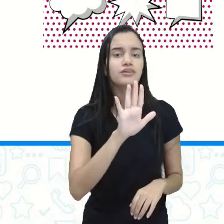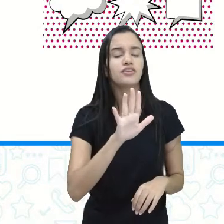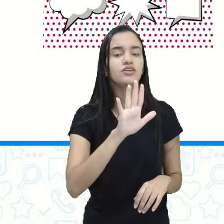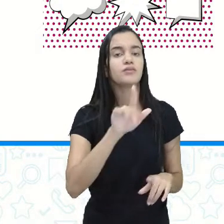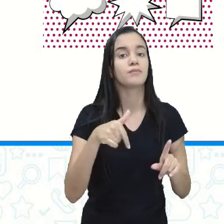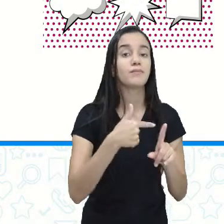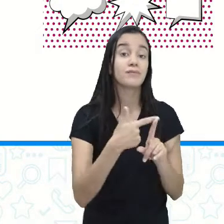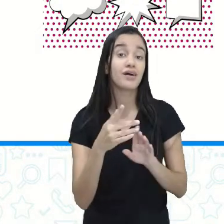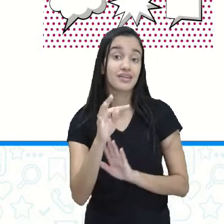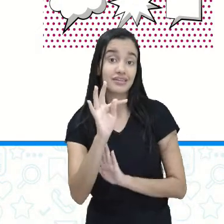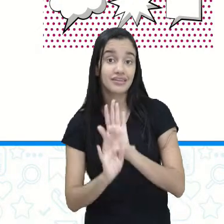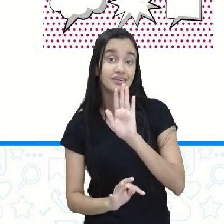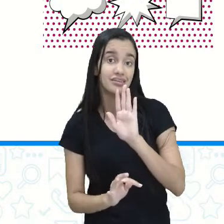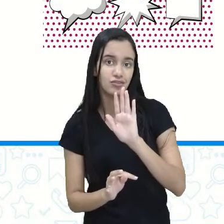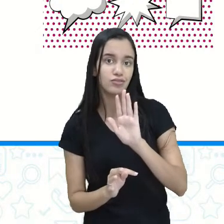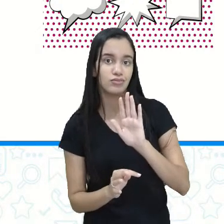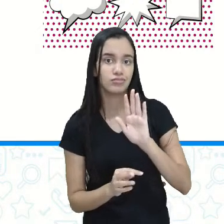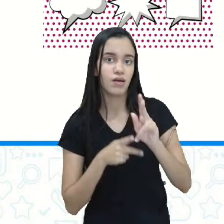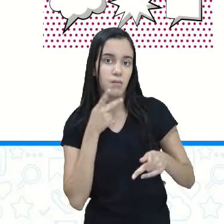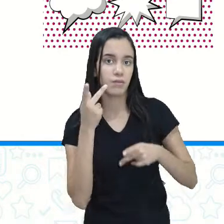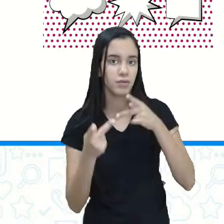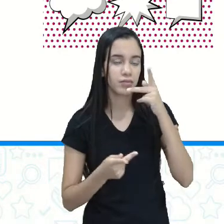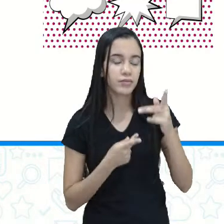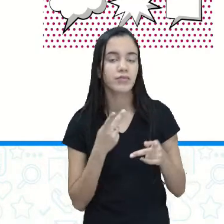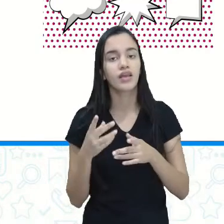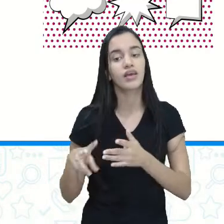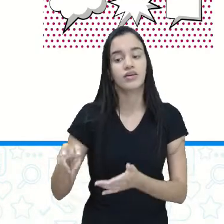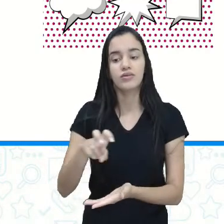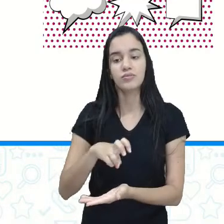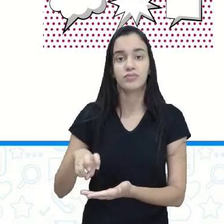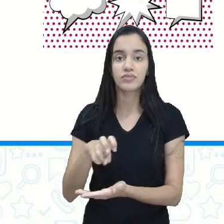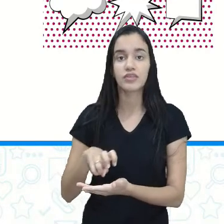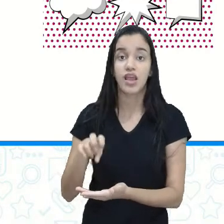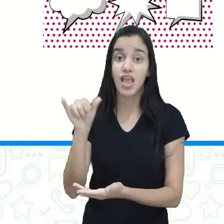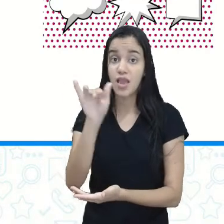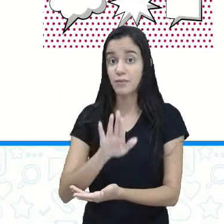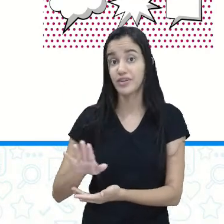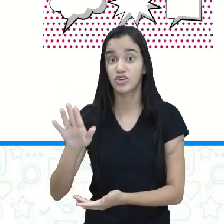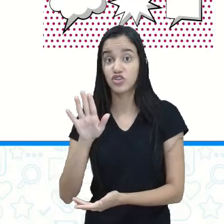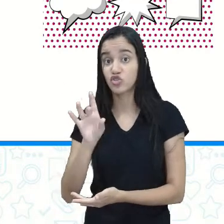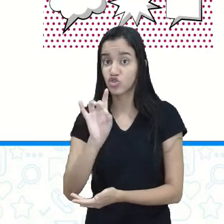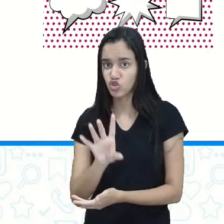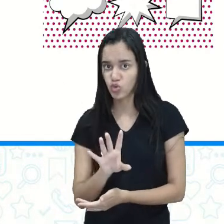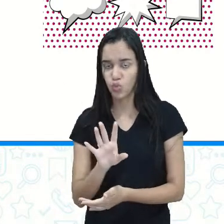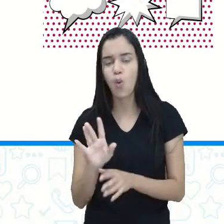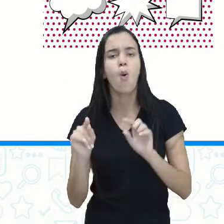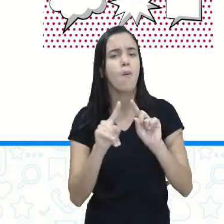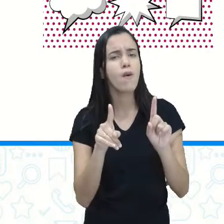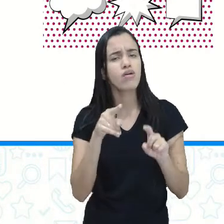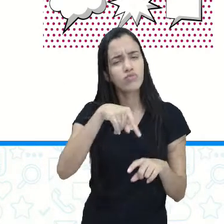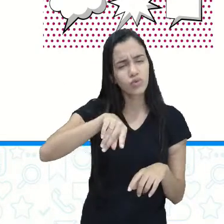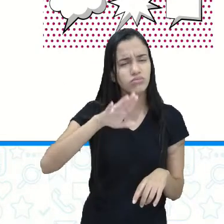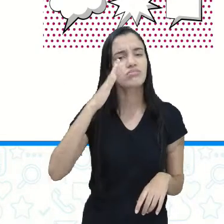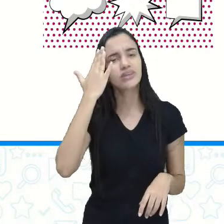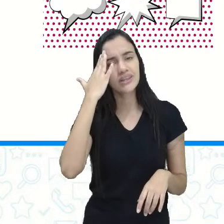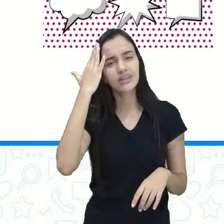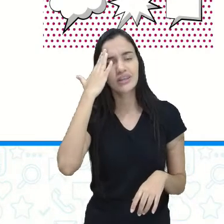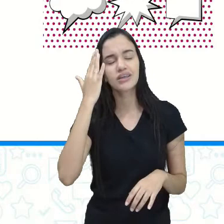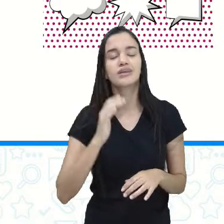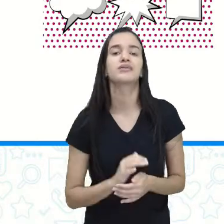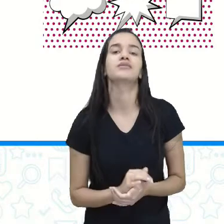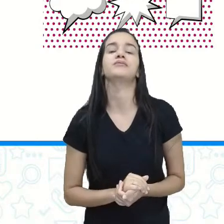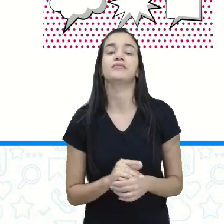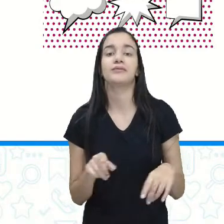também tem falas, tem textos. Linguagem não verbal tem apenas a imagem, mas você entende o que está sendo